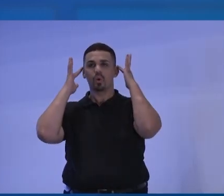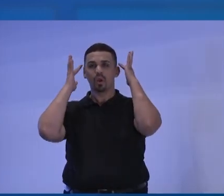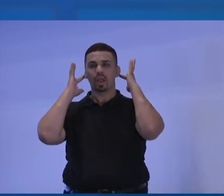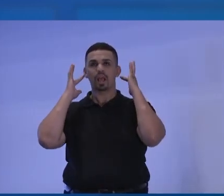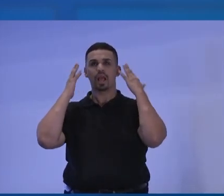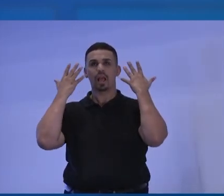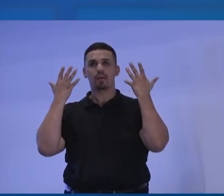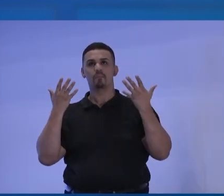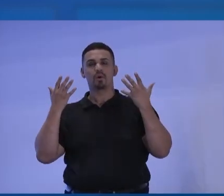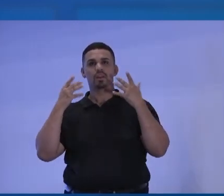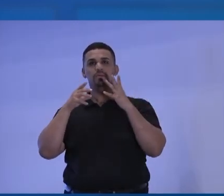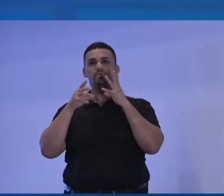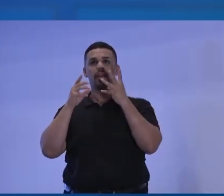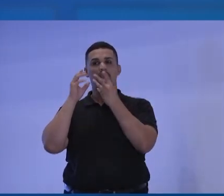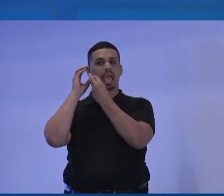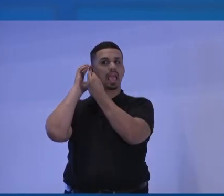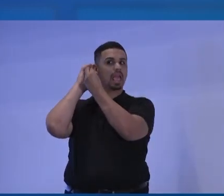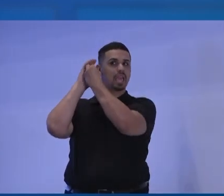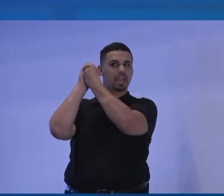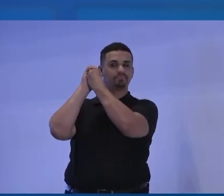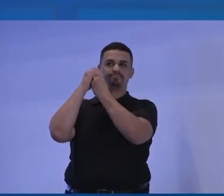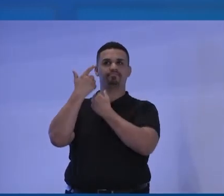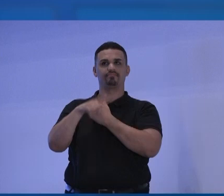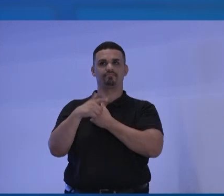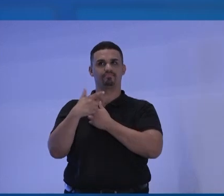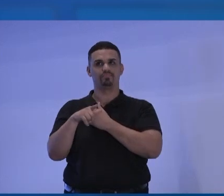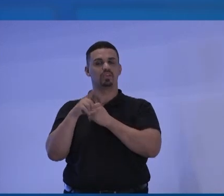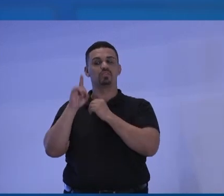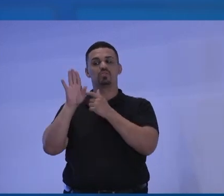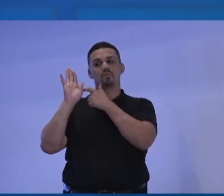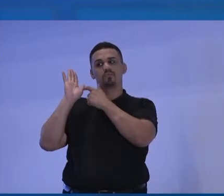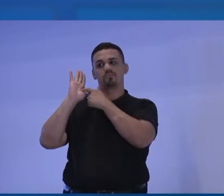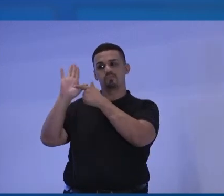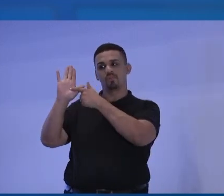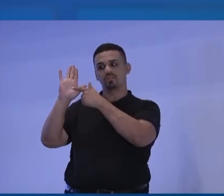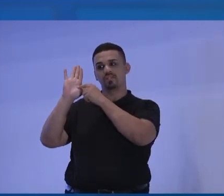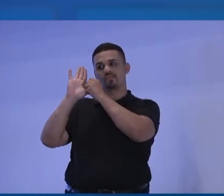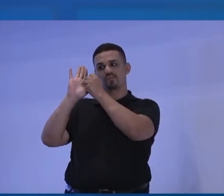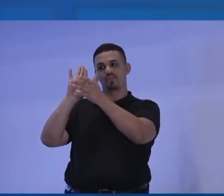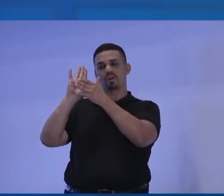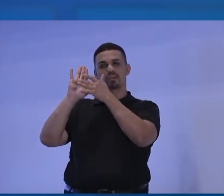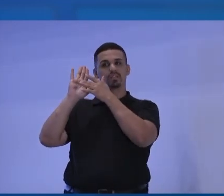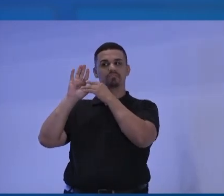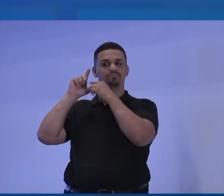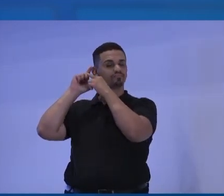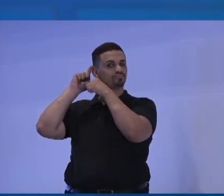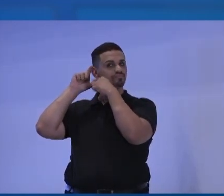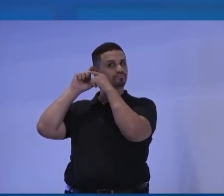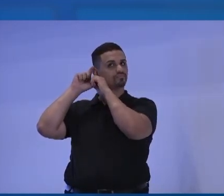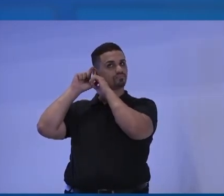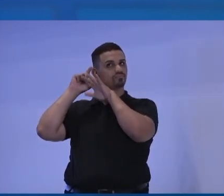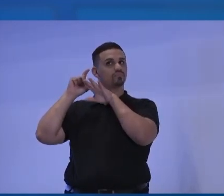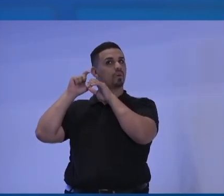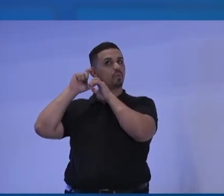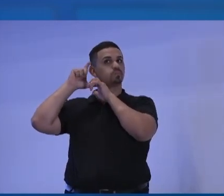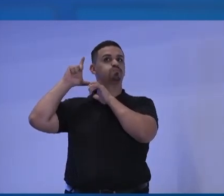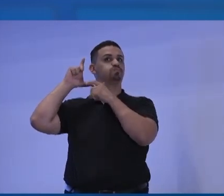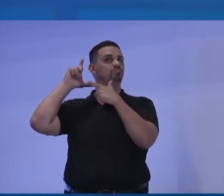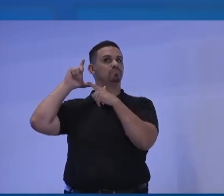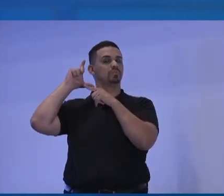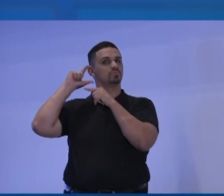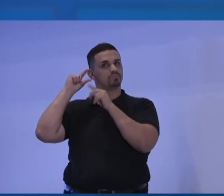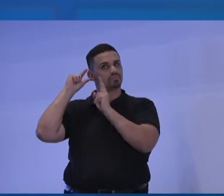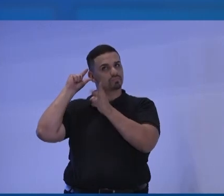é infiltrado, o que vemos na hanseníase, né? Então, o lóbulo aqui preservado sem aumento.